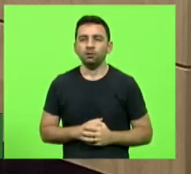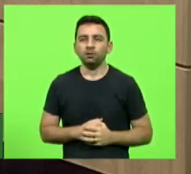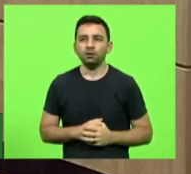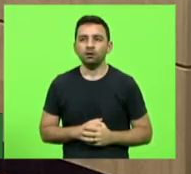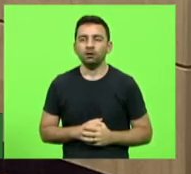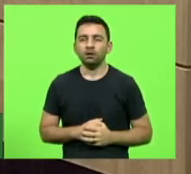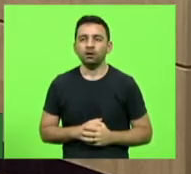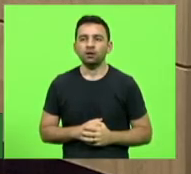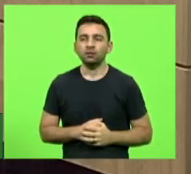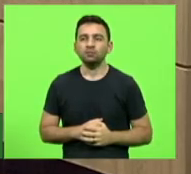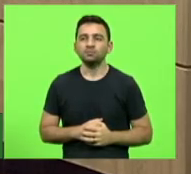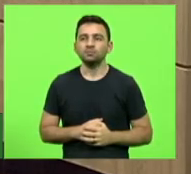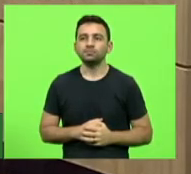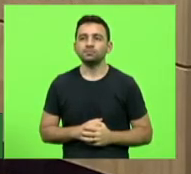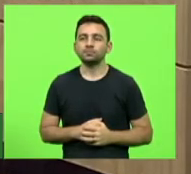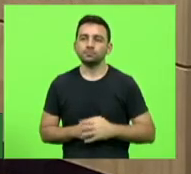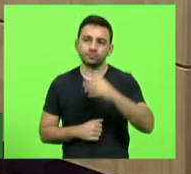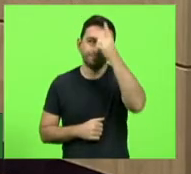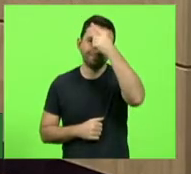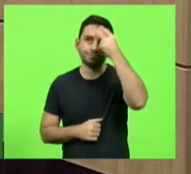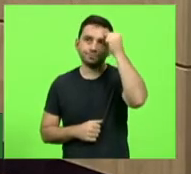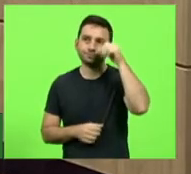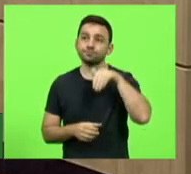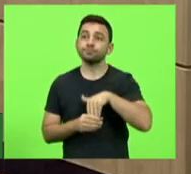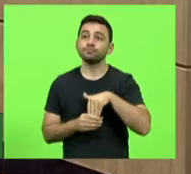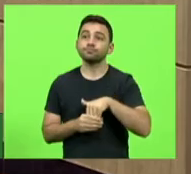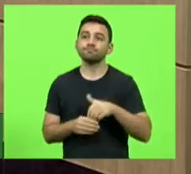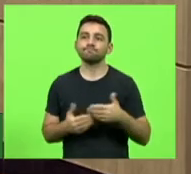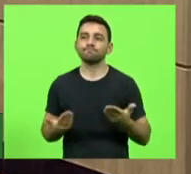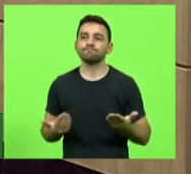Como vota a deputada Dirce Ederscheidt?